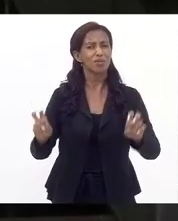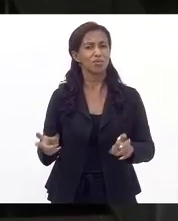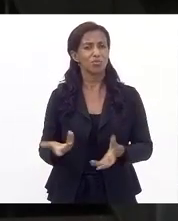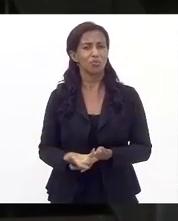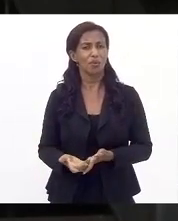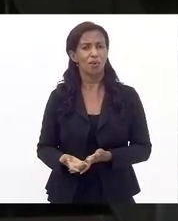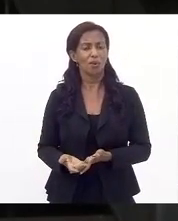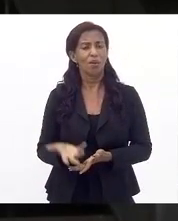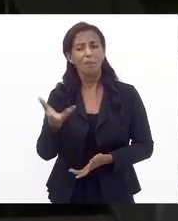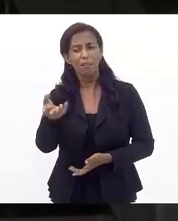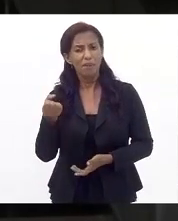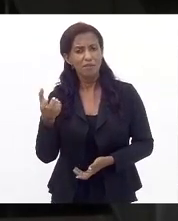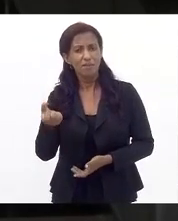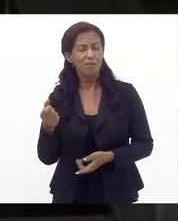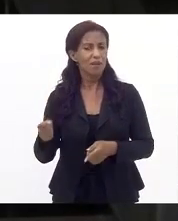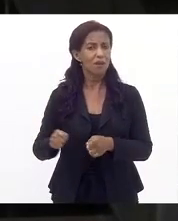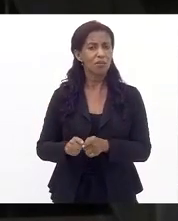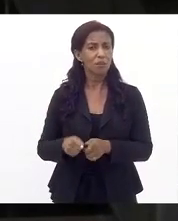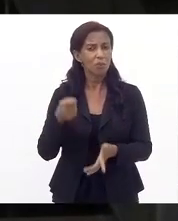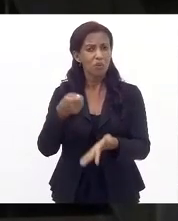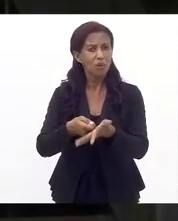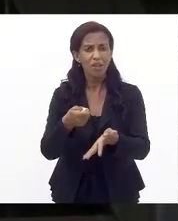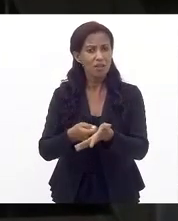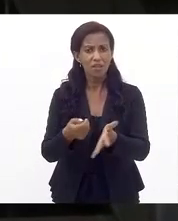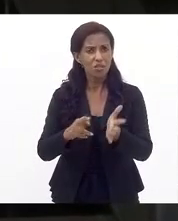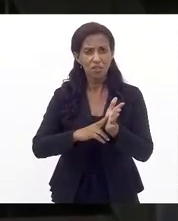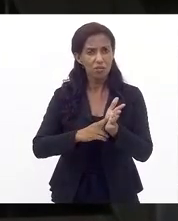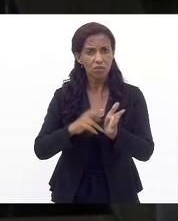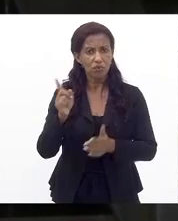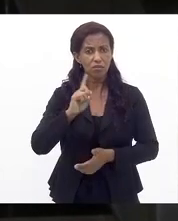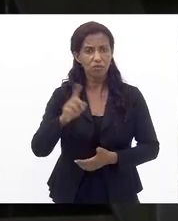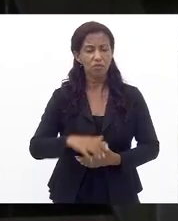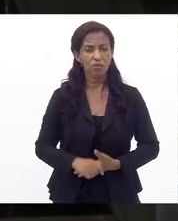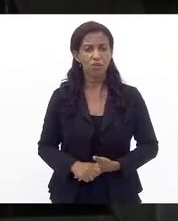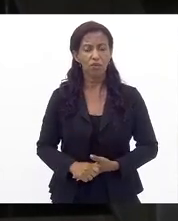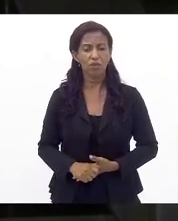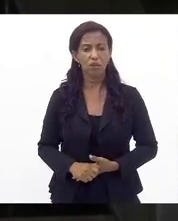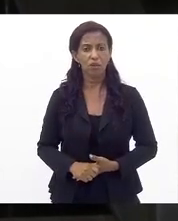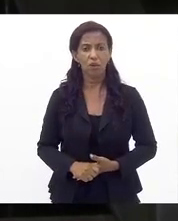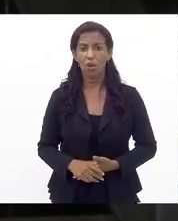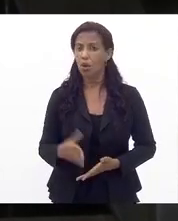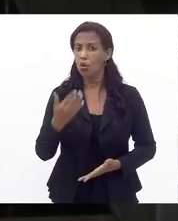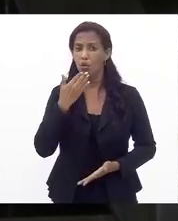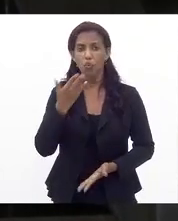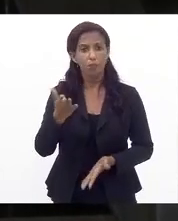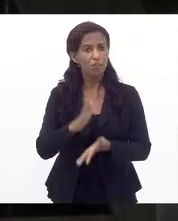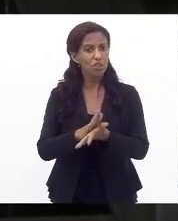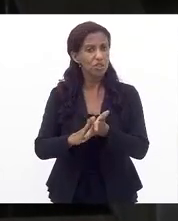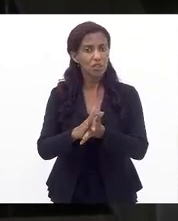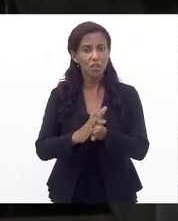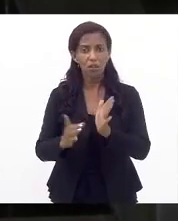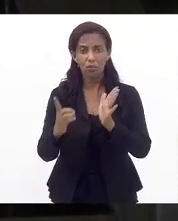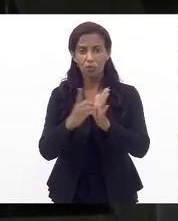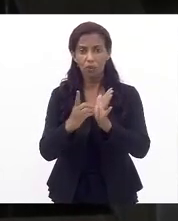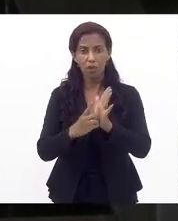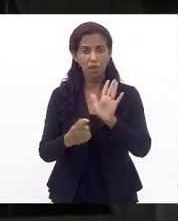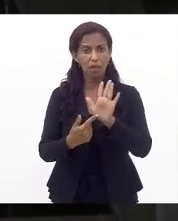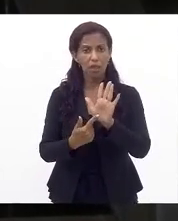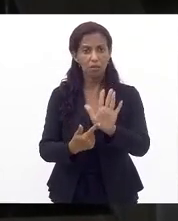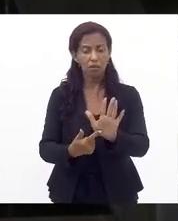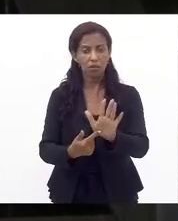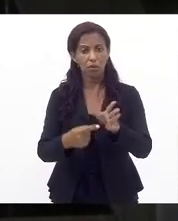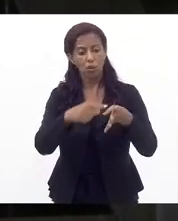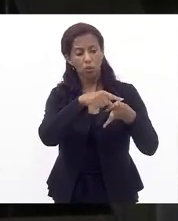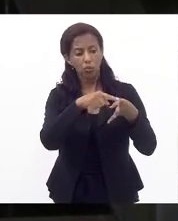inclusiva da Assembleia conseguiu retirar você não era exigência do regime isso não era exigido pelo regime tá aqui o decreto é claro